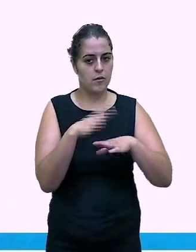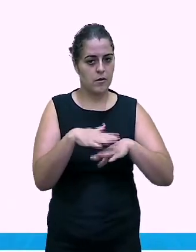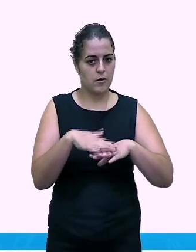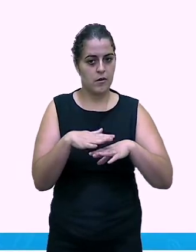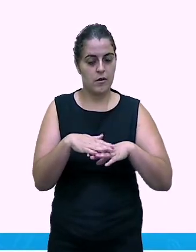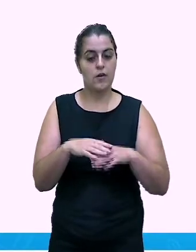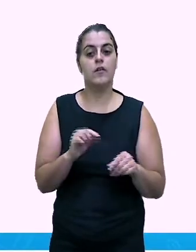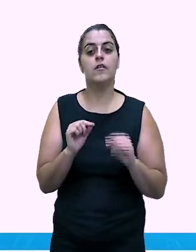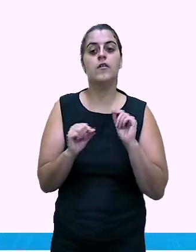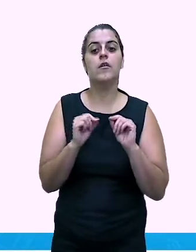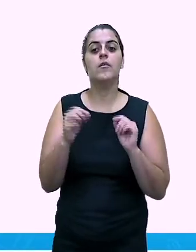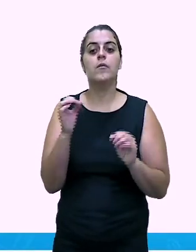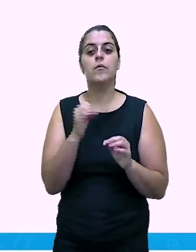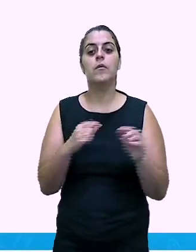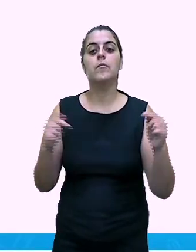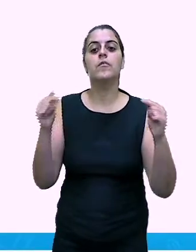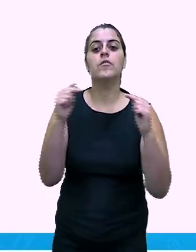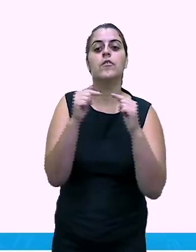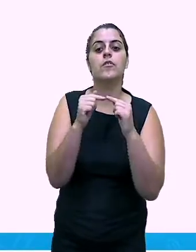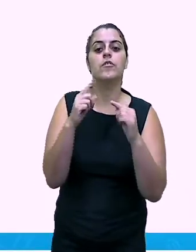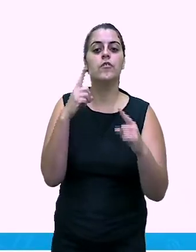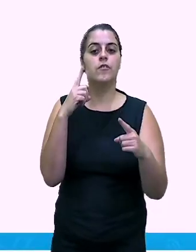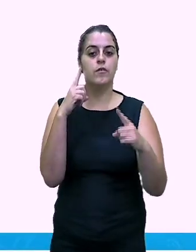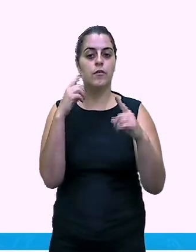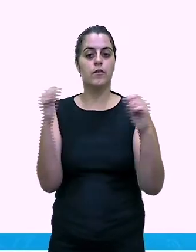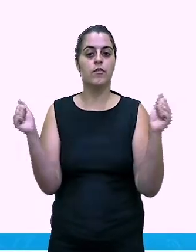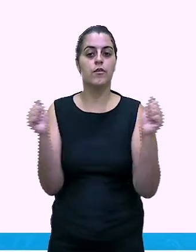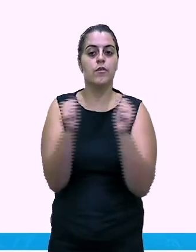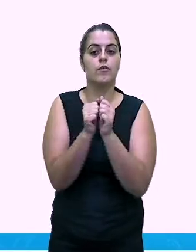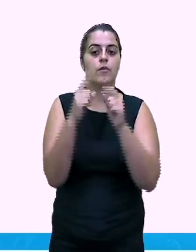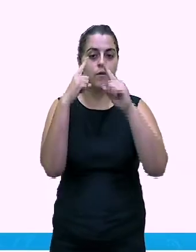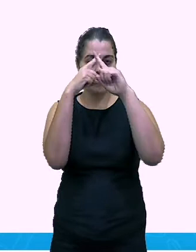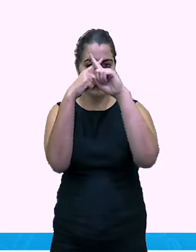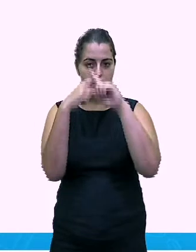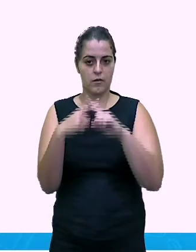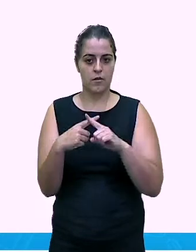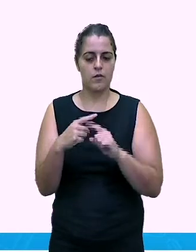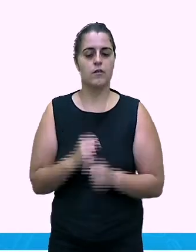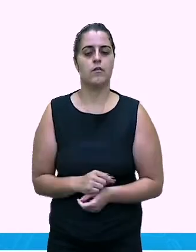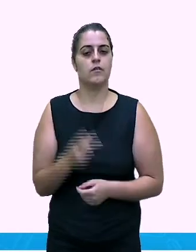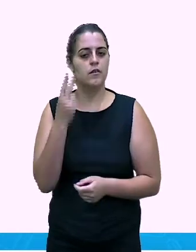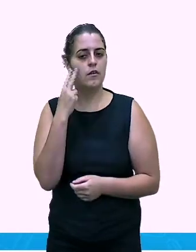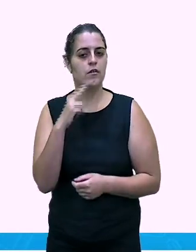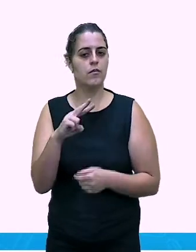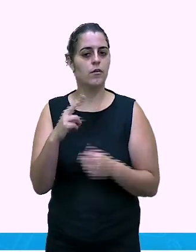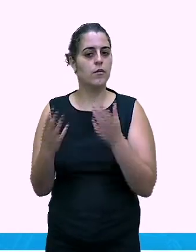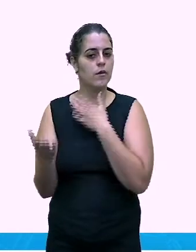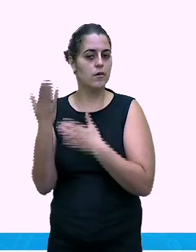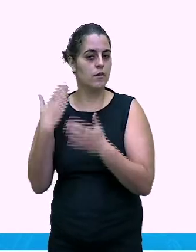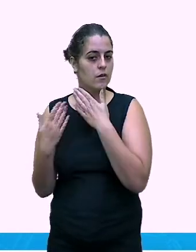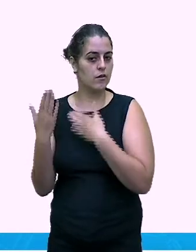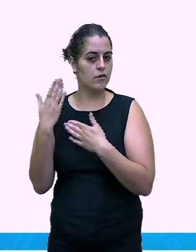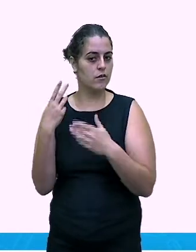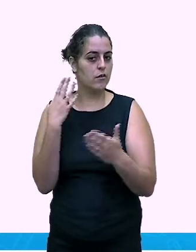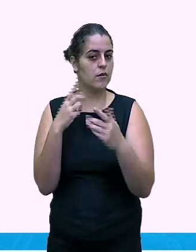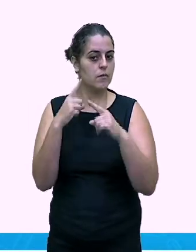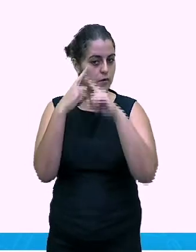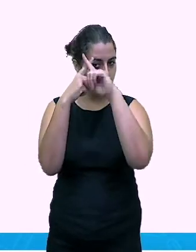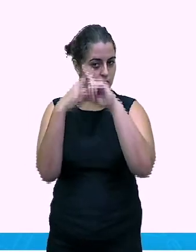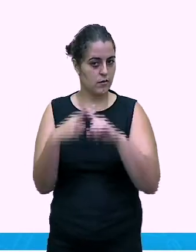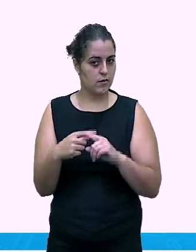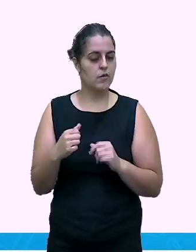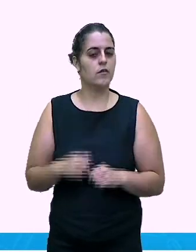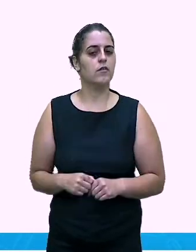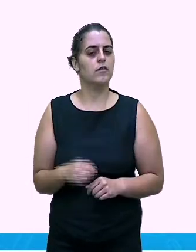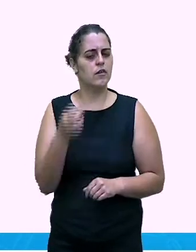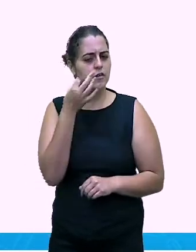está ligada juntamente com a multiplicação. Se você viu a nossa aula de multiplicação, eu lembro que eu disse para que vocês